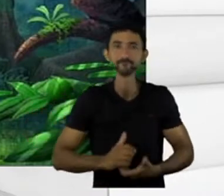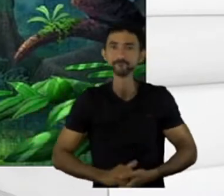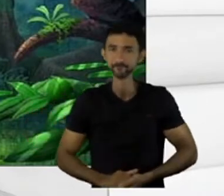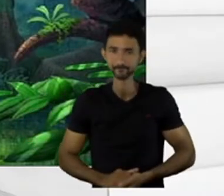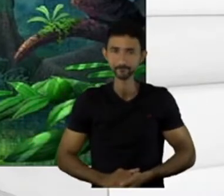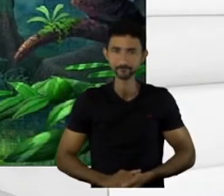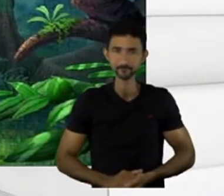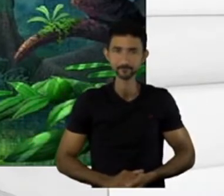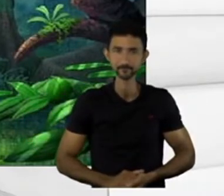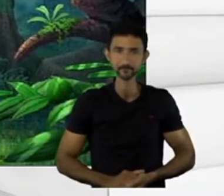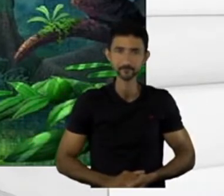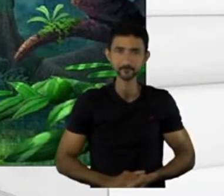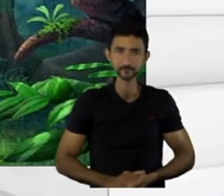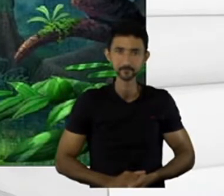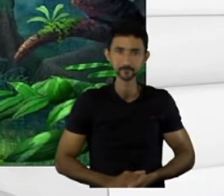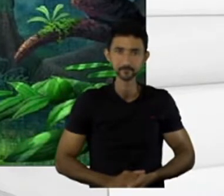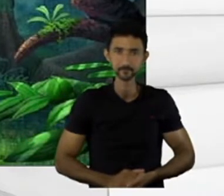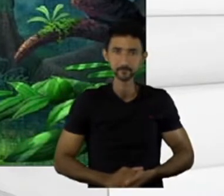no chão.